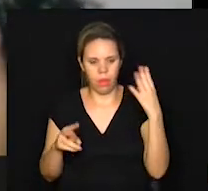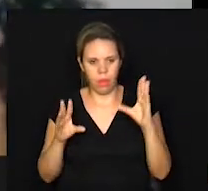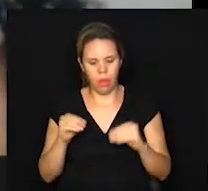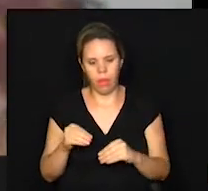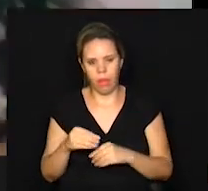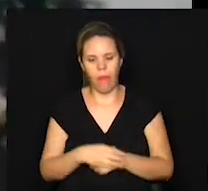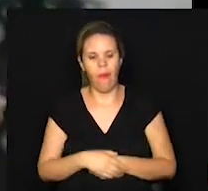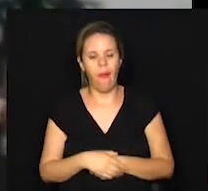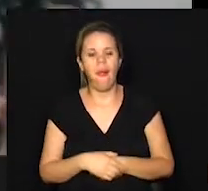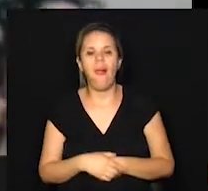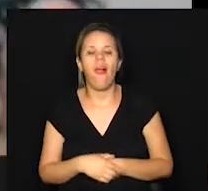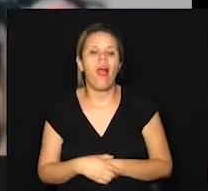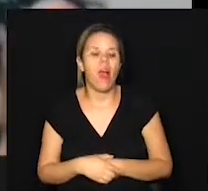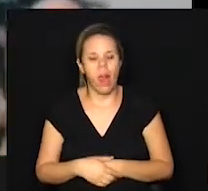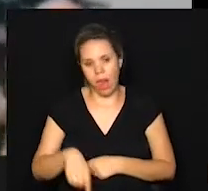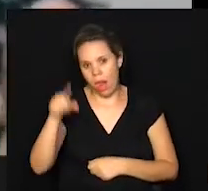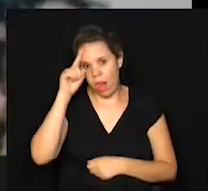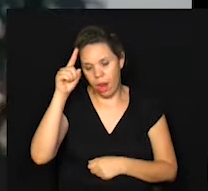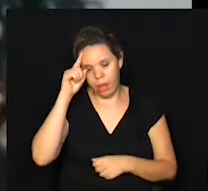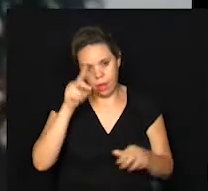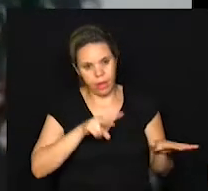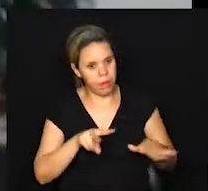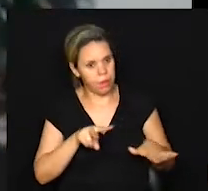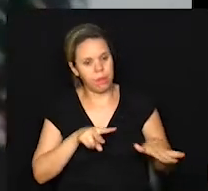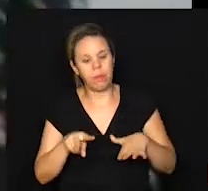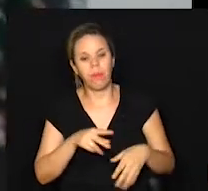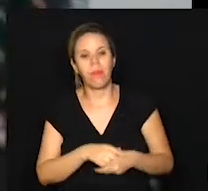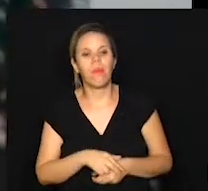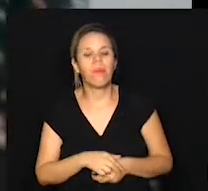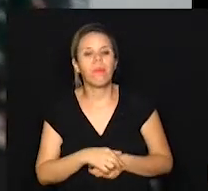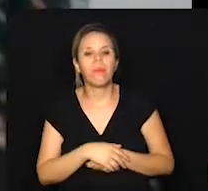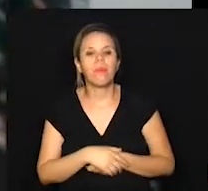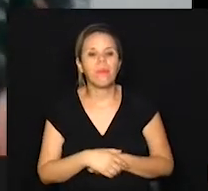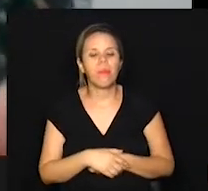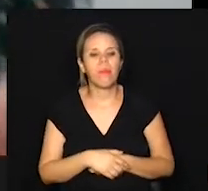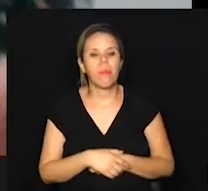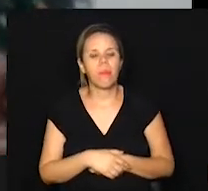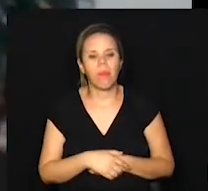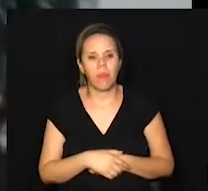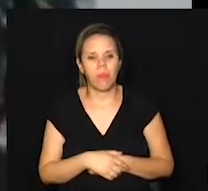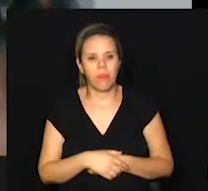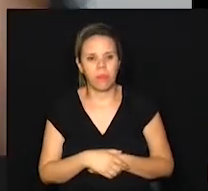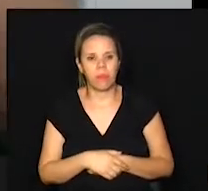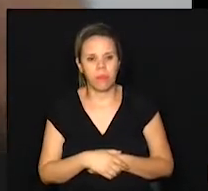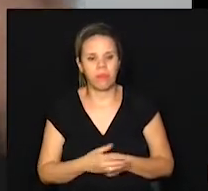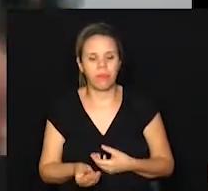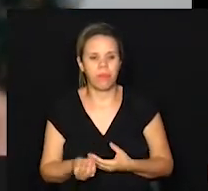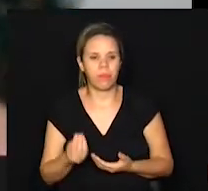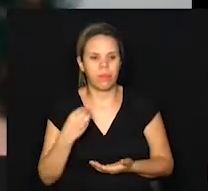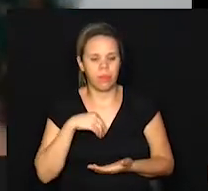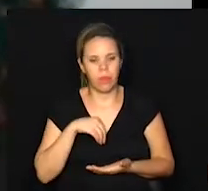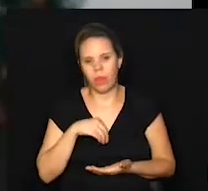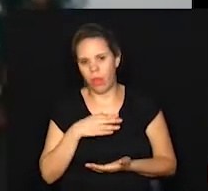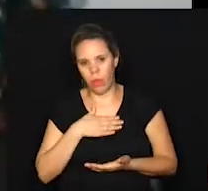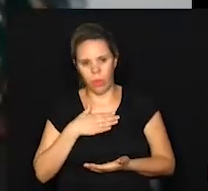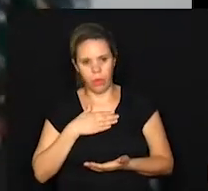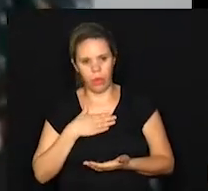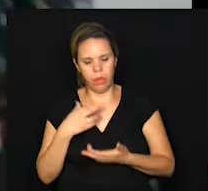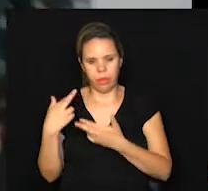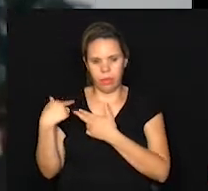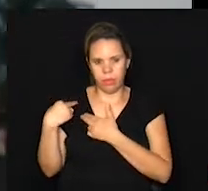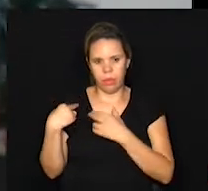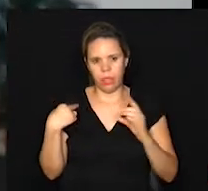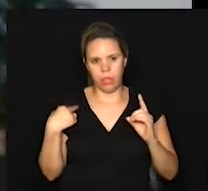noite, todos os dias da semana, ele me colocou no colo, jogou no meu colo, a